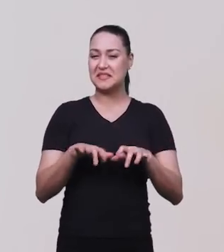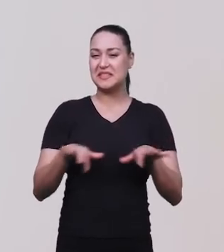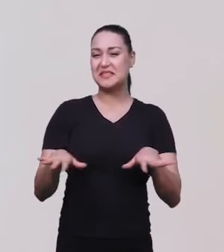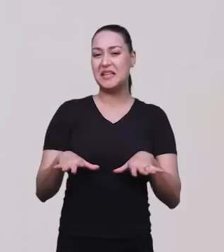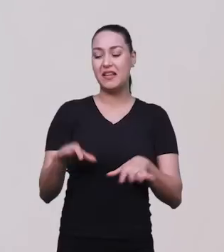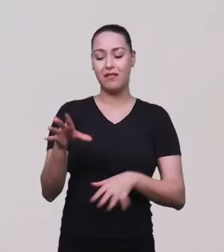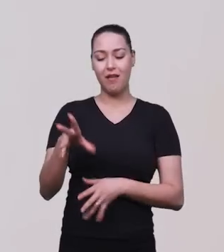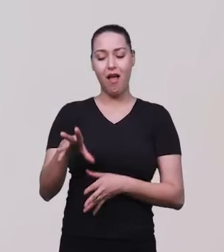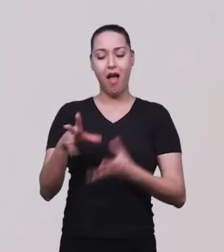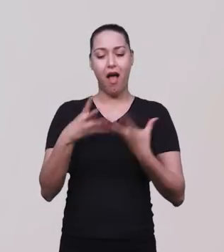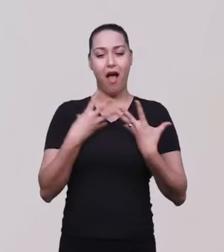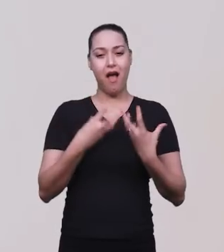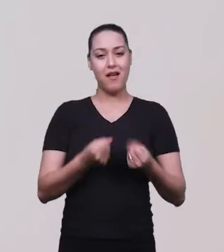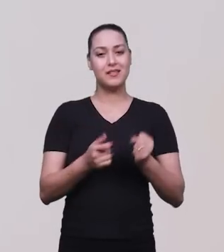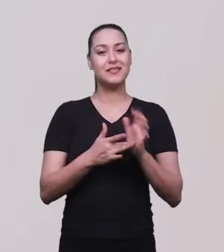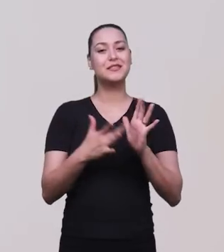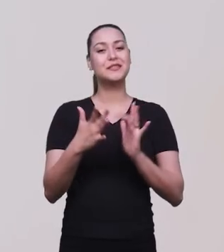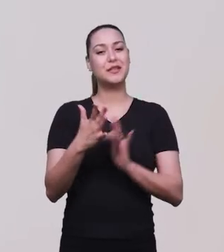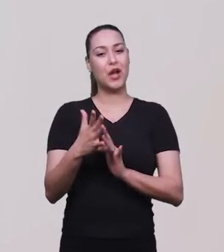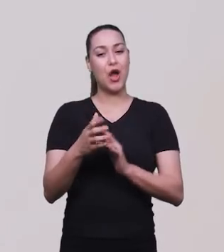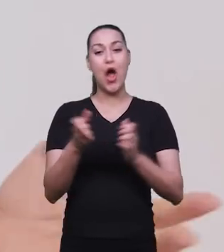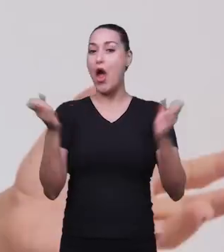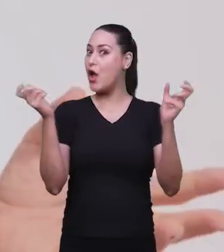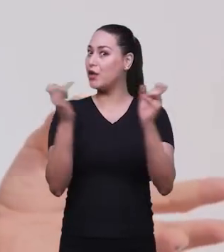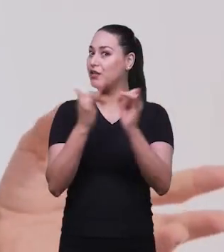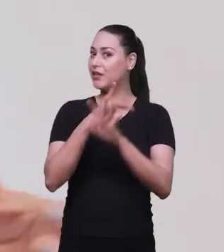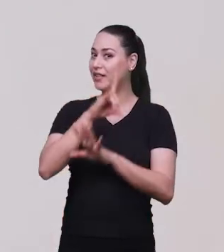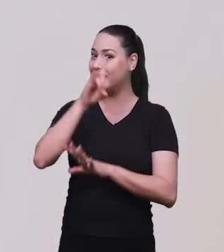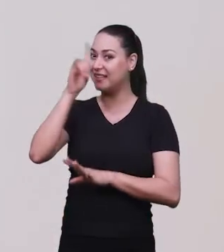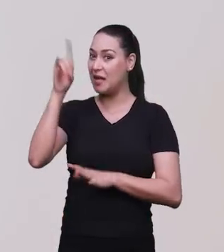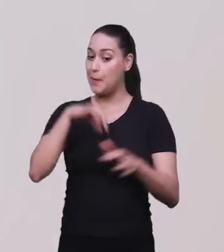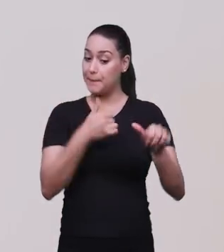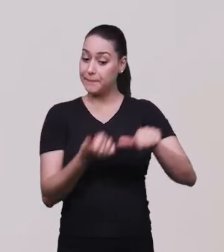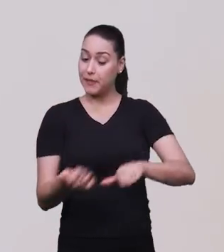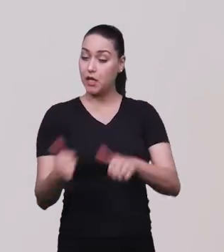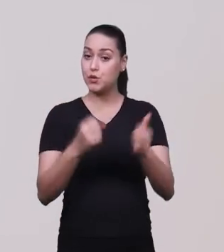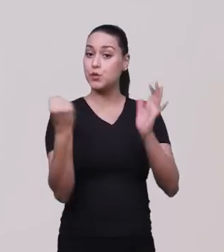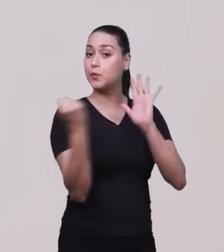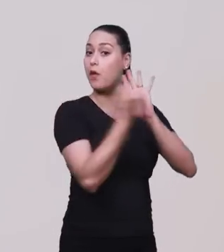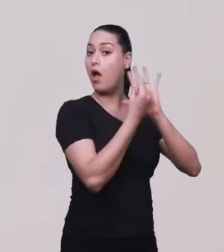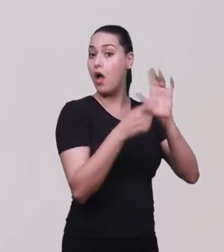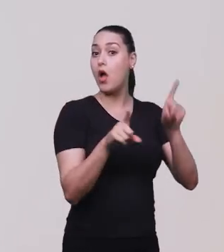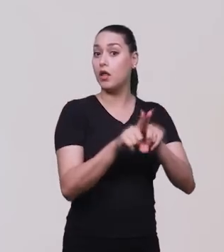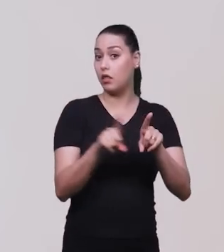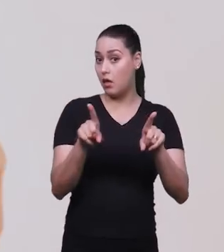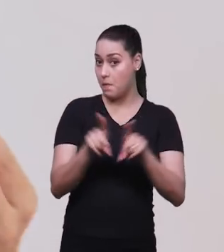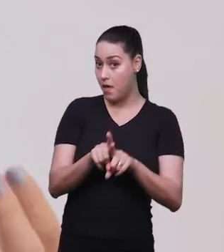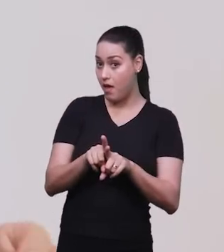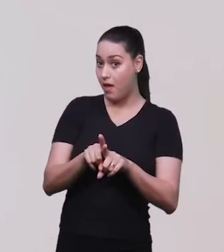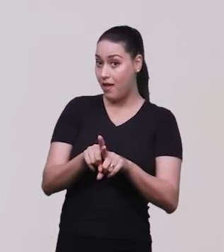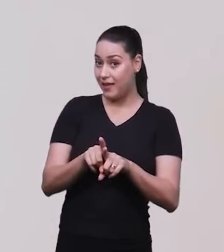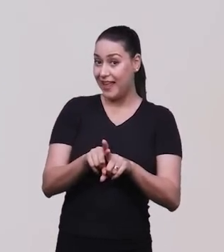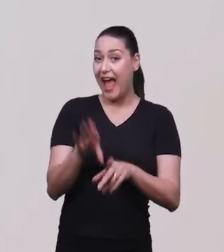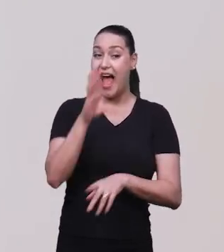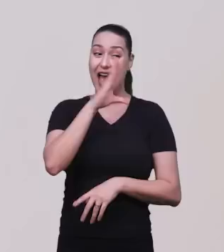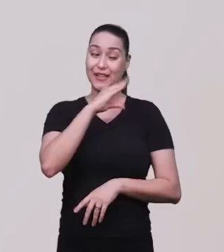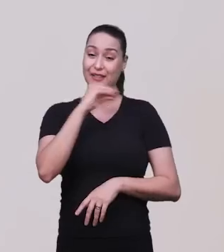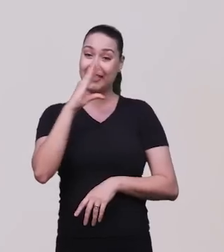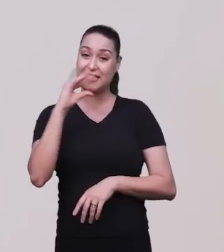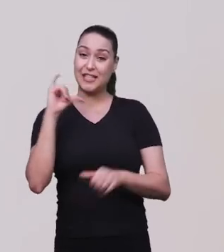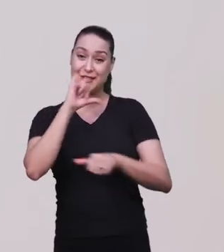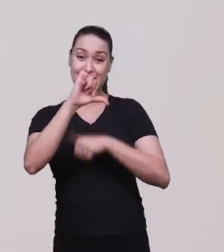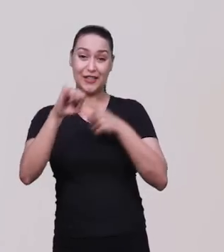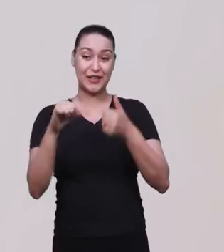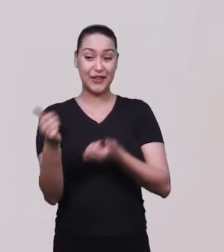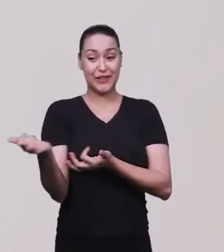definiu na presença do Senhor. Glória a Deus! Esse batismo também nos marcou, porque tivemos a presença de adolescentes virando